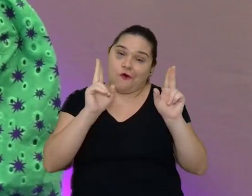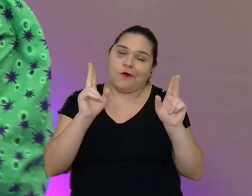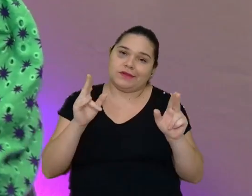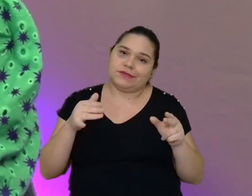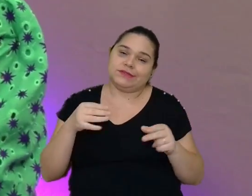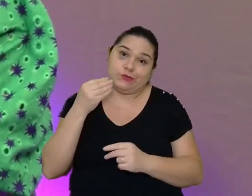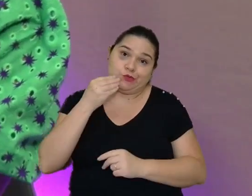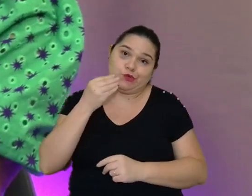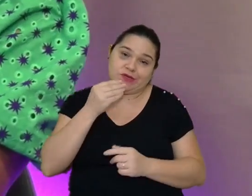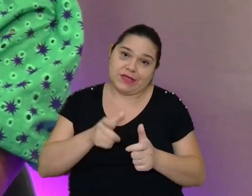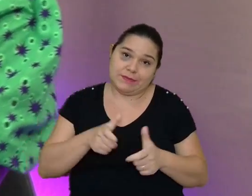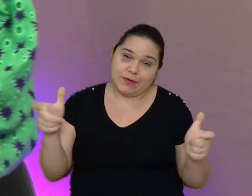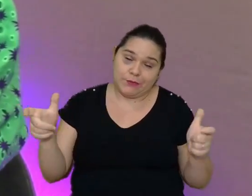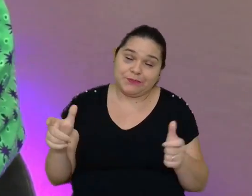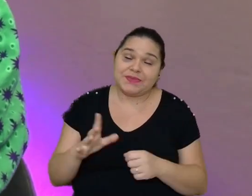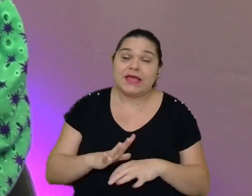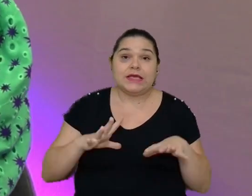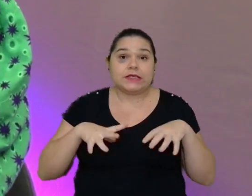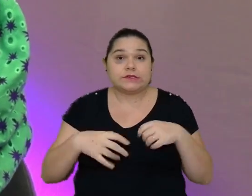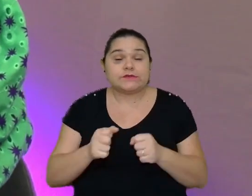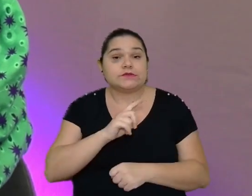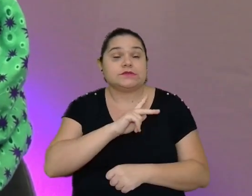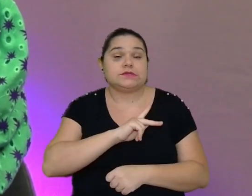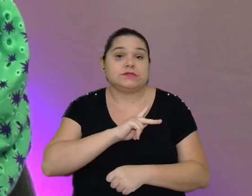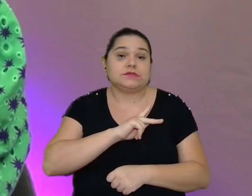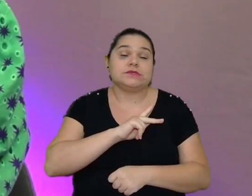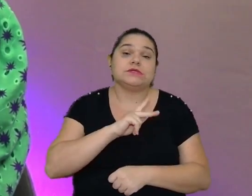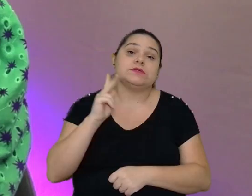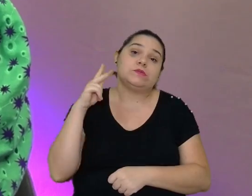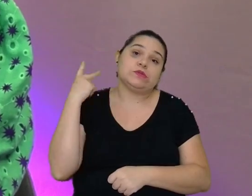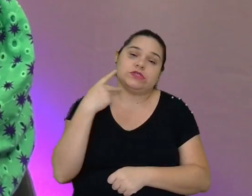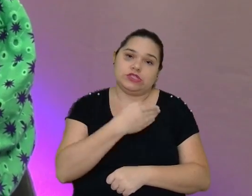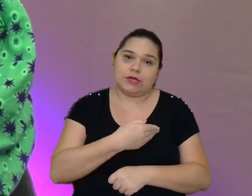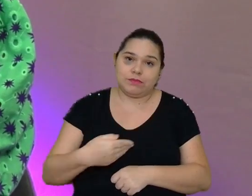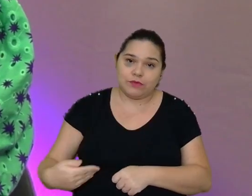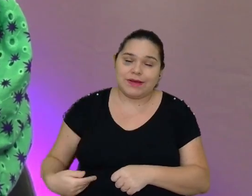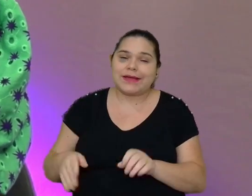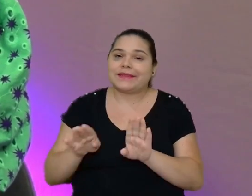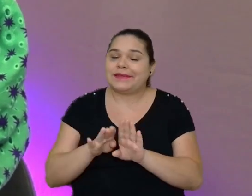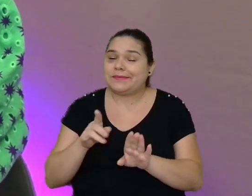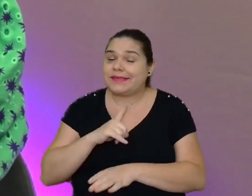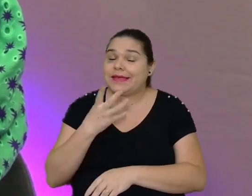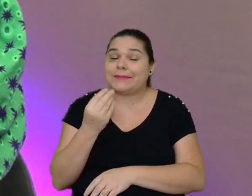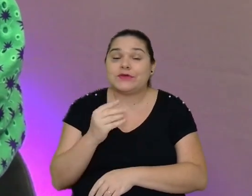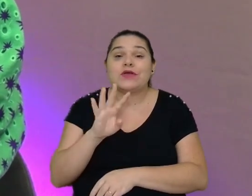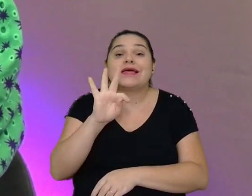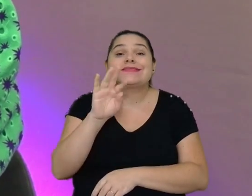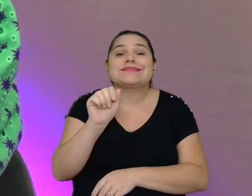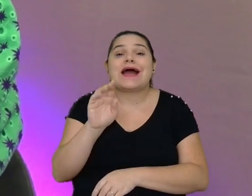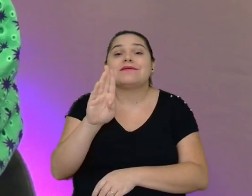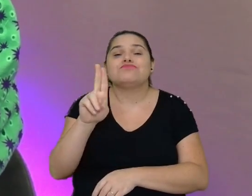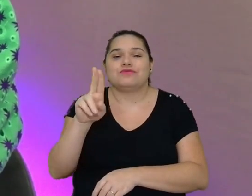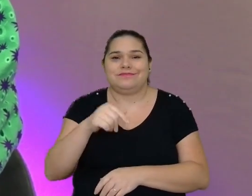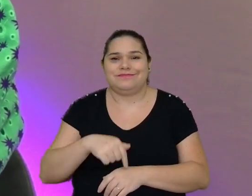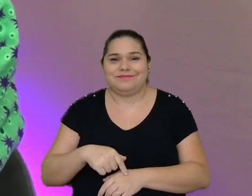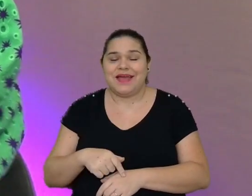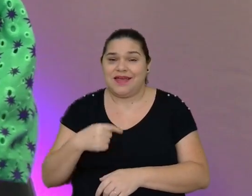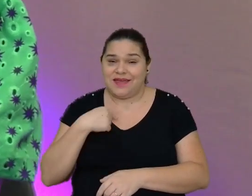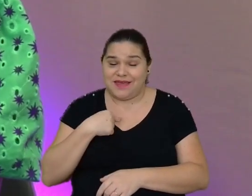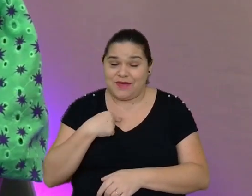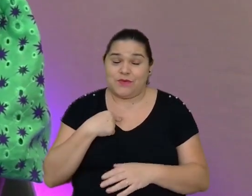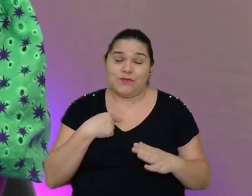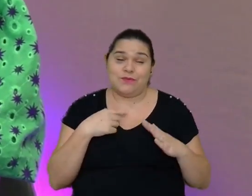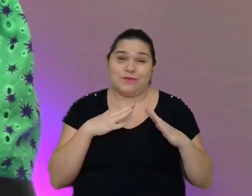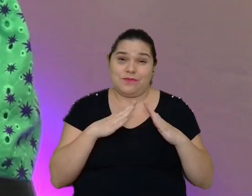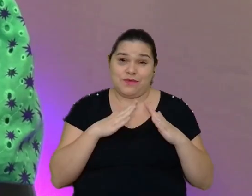políticas públicas, né, onde o FGTS vai cobrir, tem a questão do tabu, assim, que é muito inerente. Eu venho de uma cidade do sul de Minas, e quando